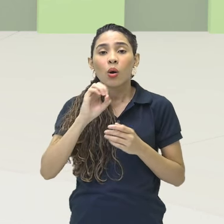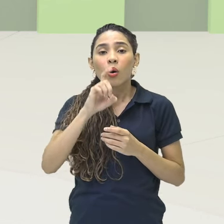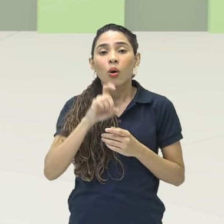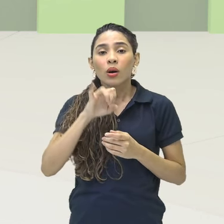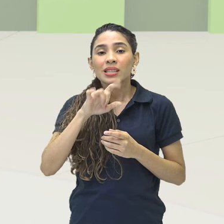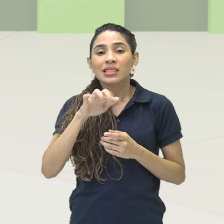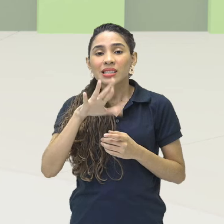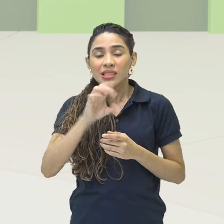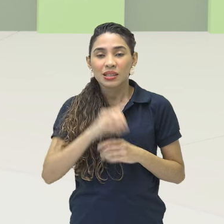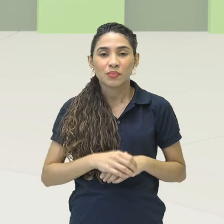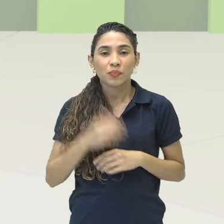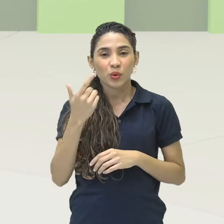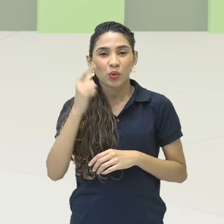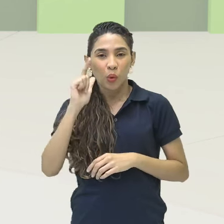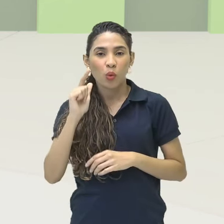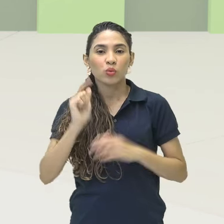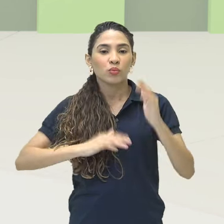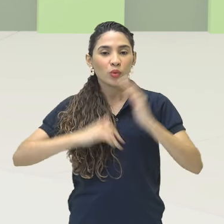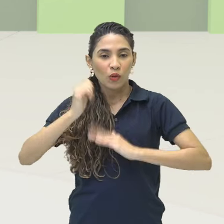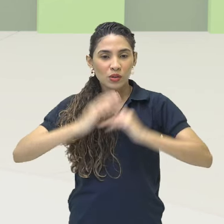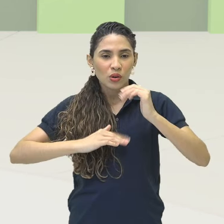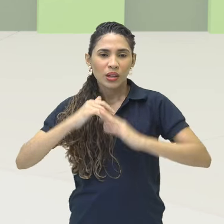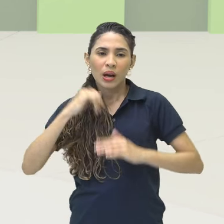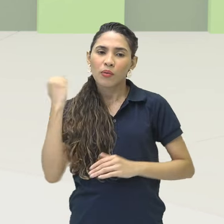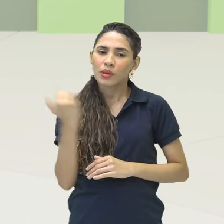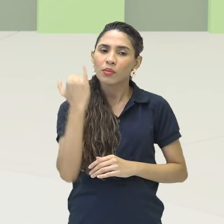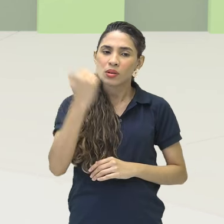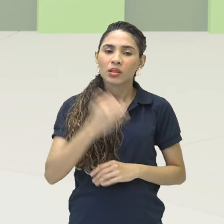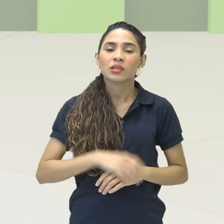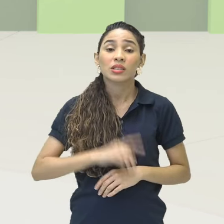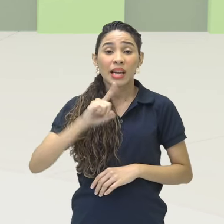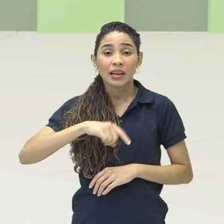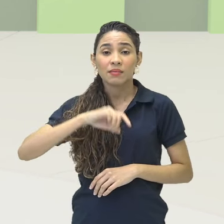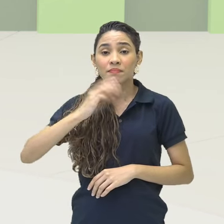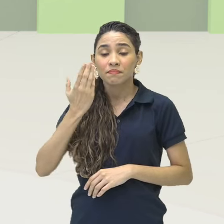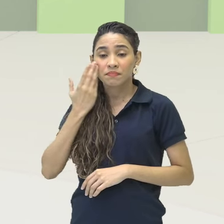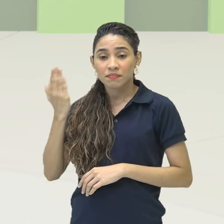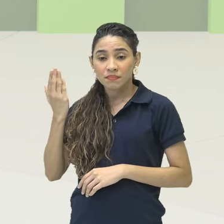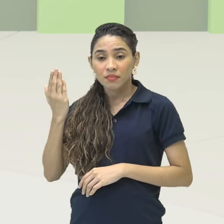oxigênio. Um outro cientista muito importante também foi John Dalton,